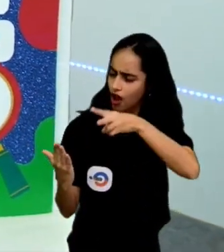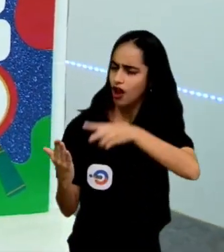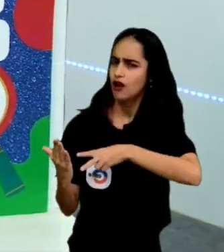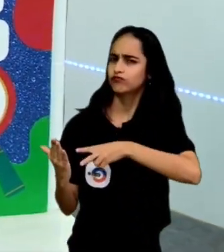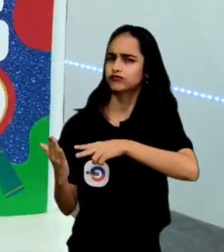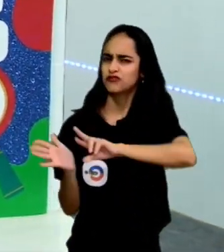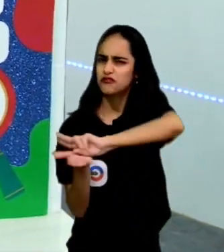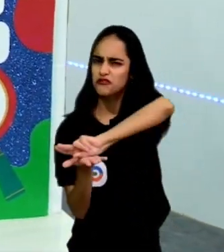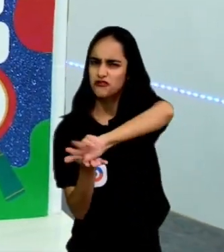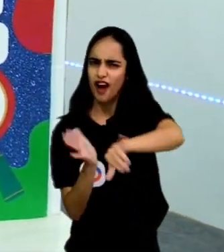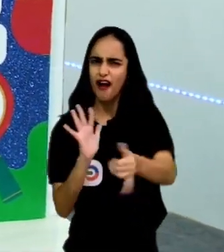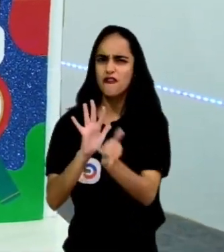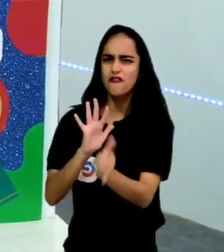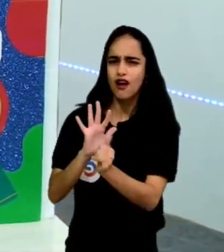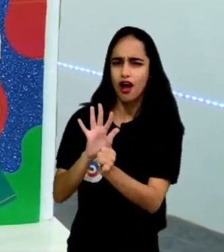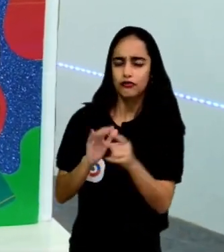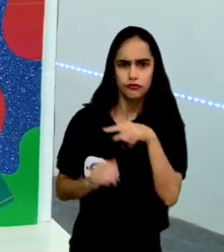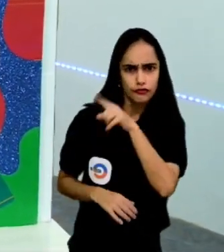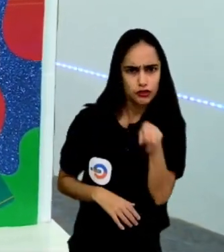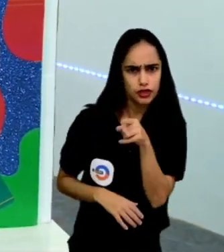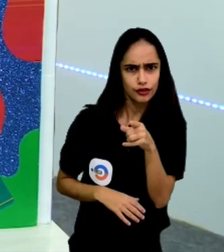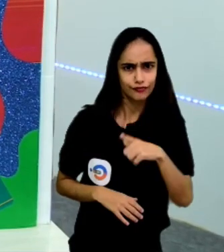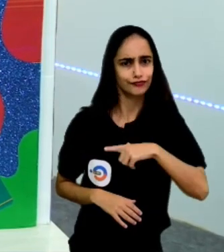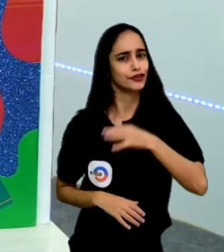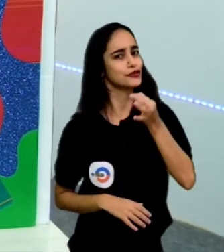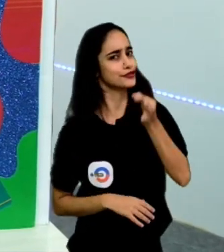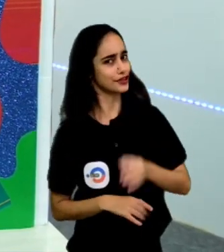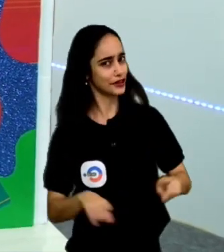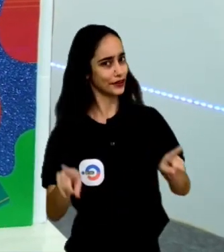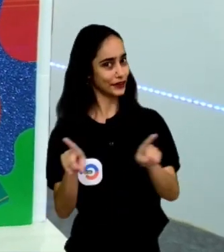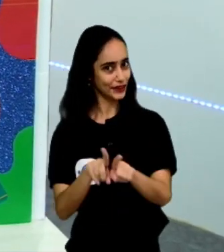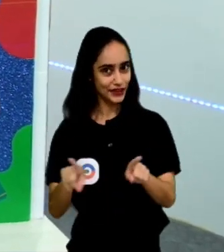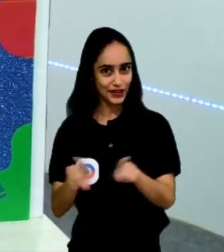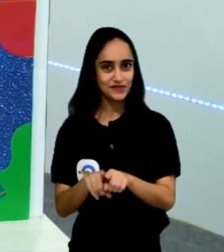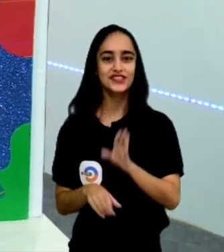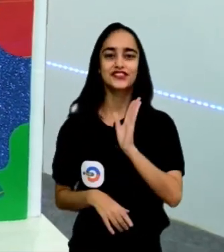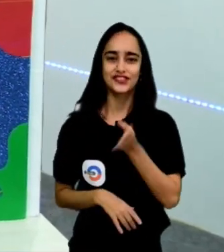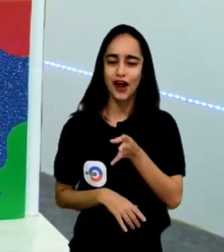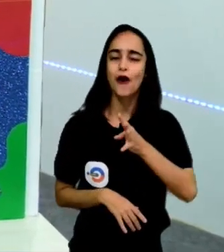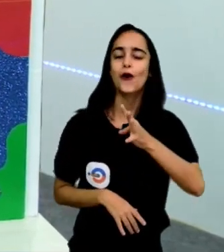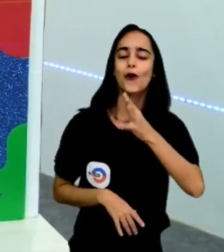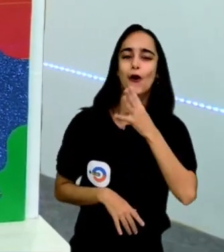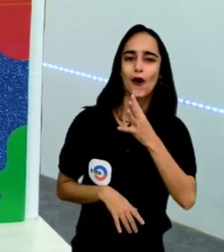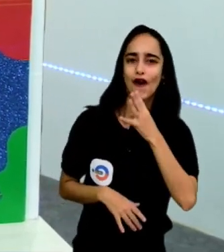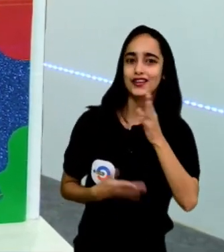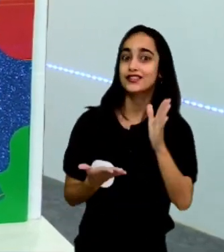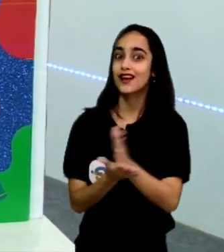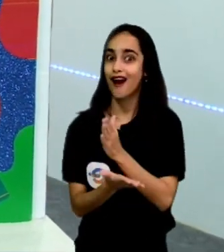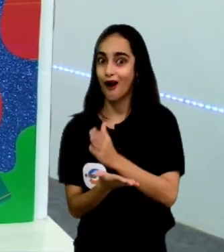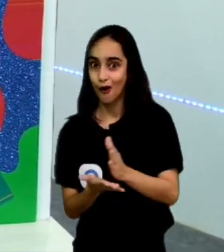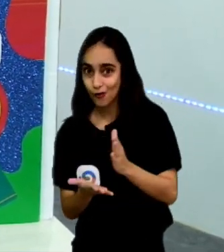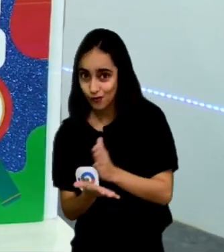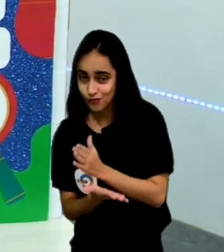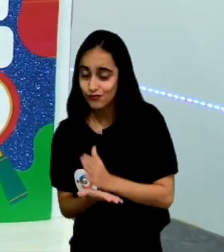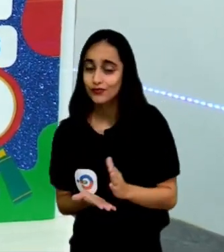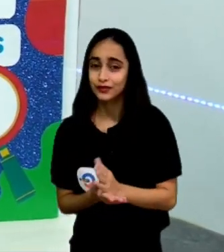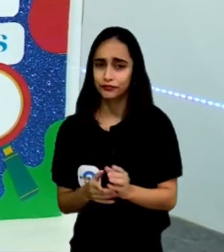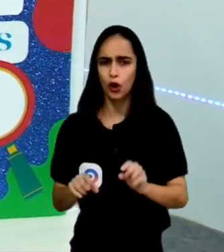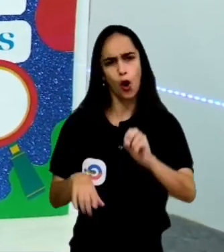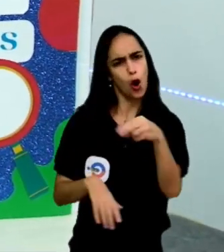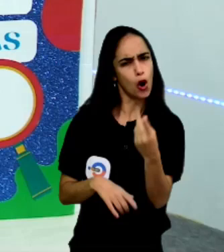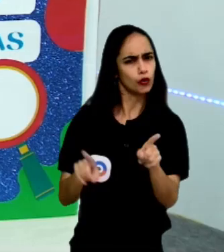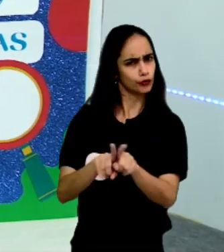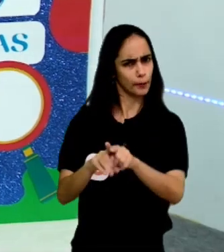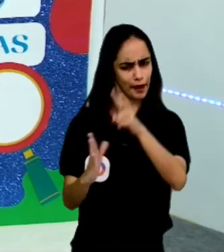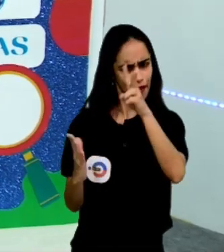fábulas. E você? Tenho certeza que também já deve ter ouvido e até lido